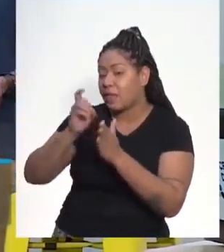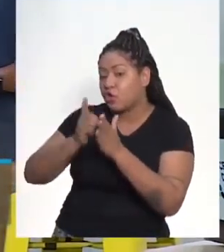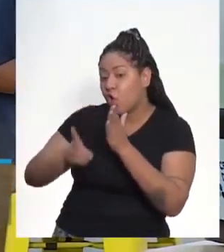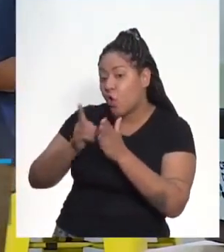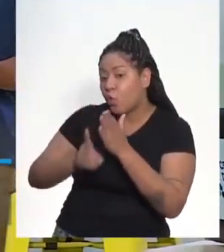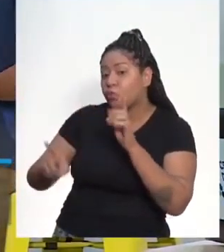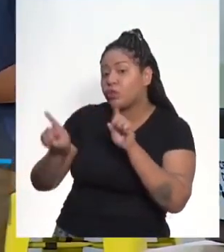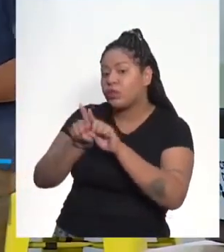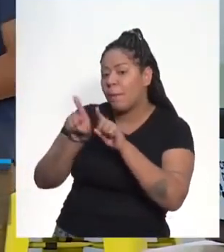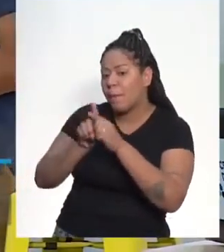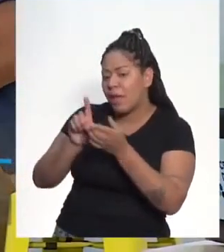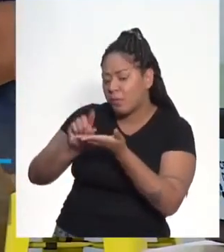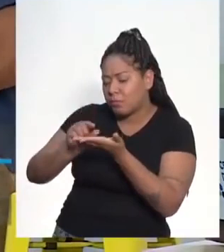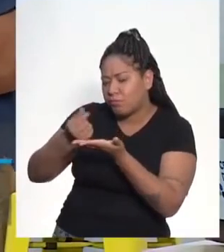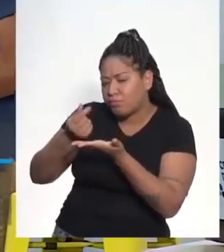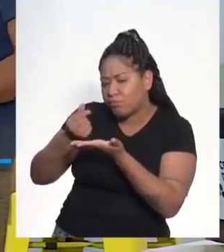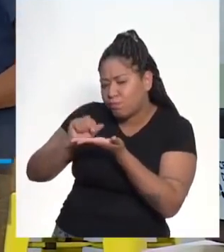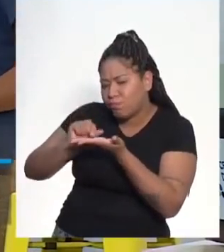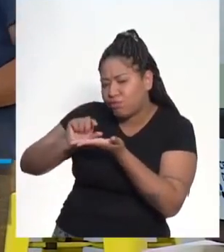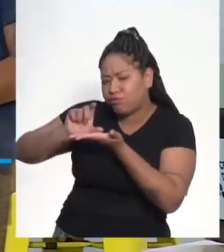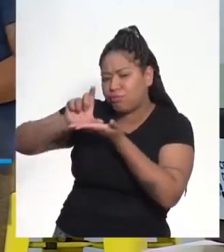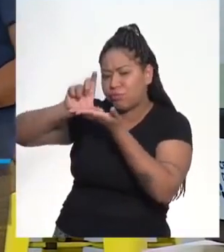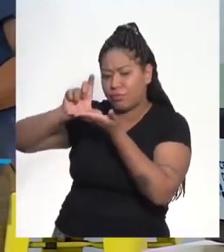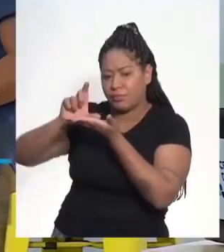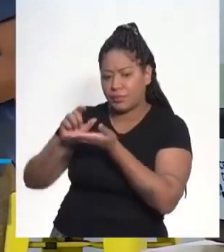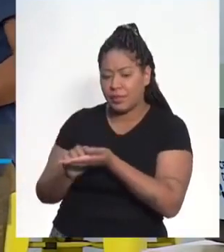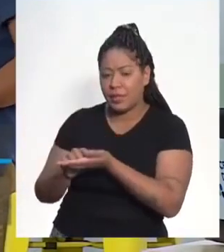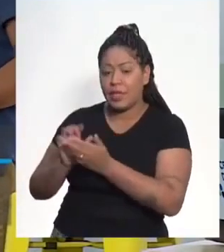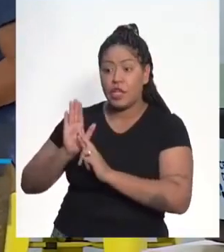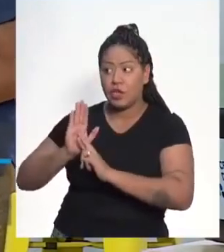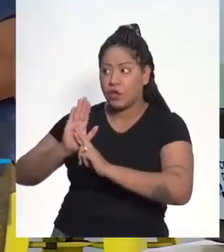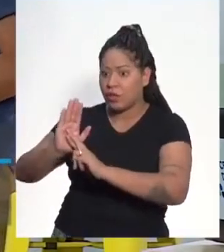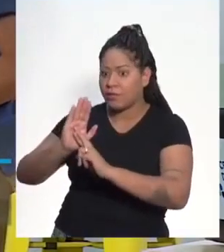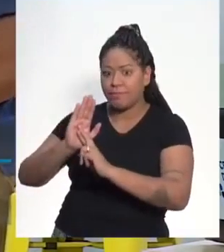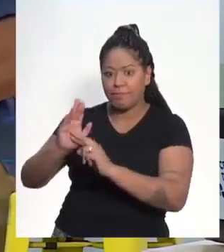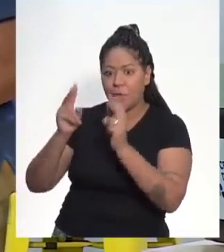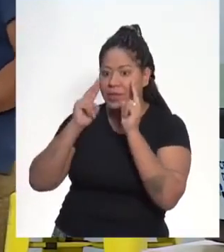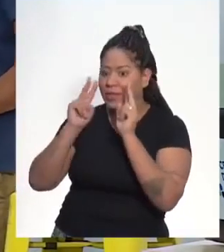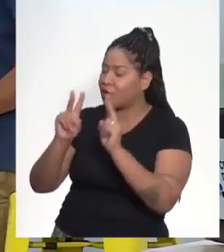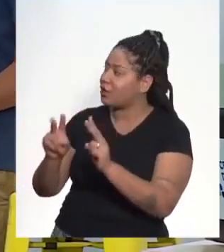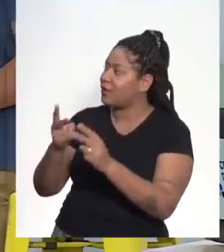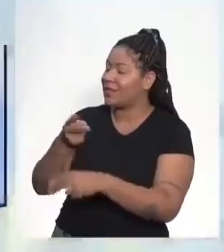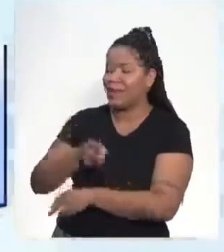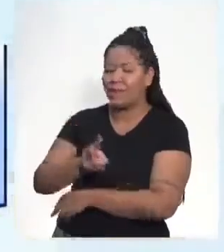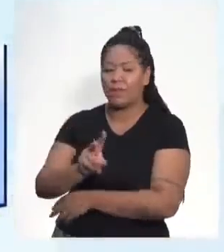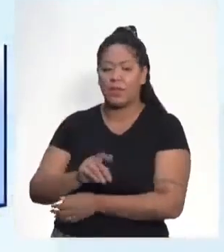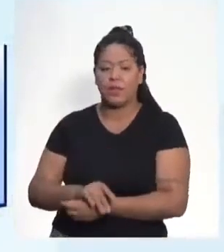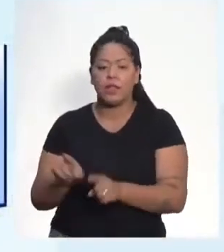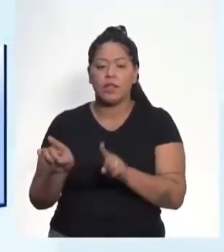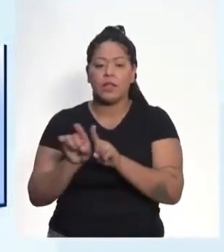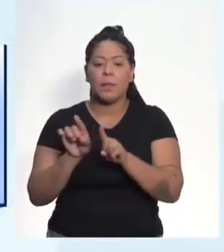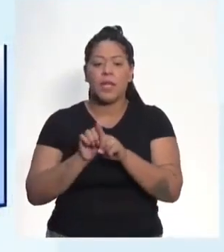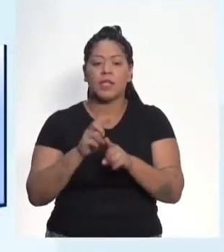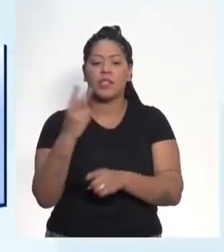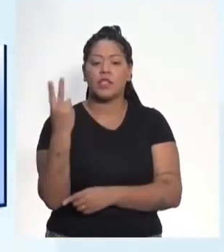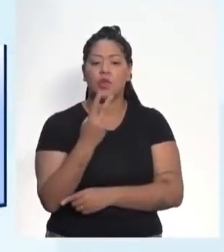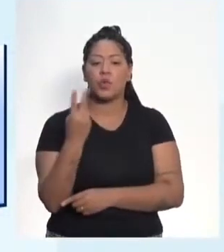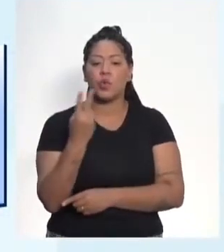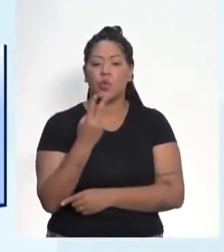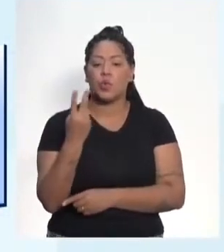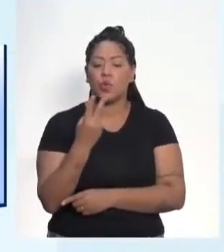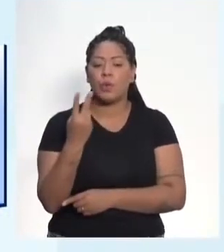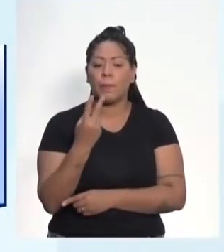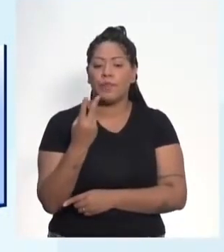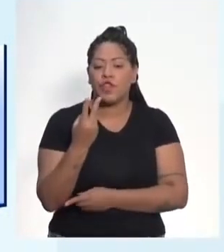uma sugestão que aparece aí muito. A gente entende bastante disso, tá? A segunda, a utilização em custos